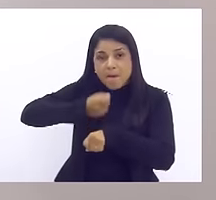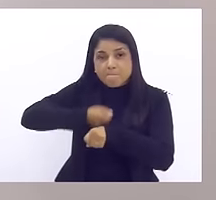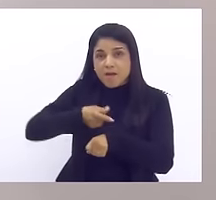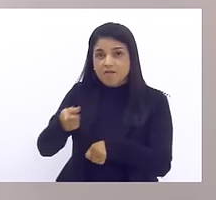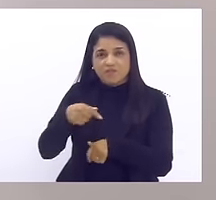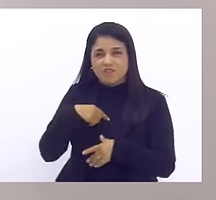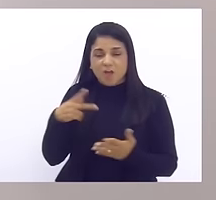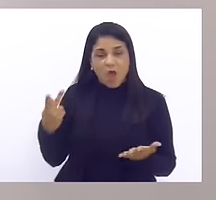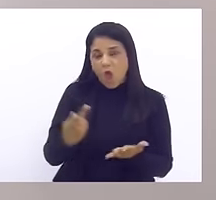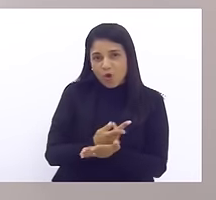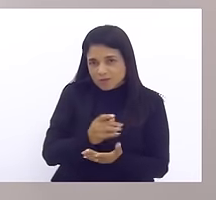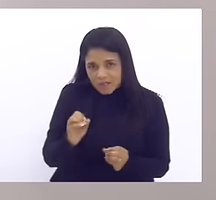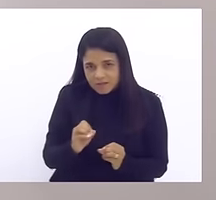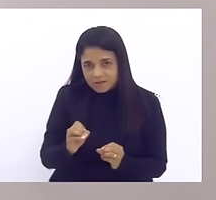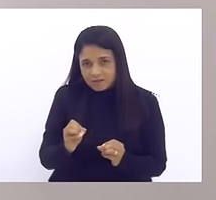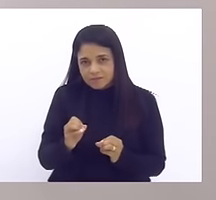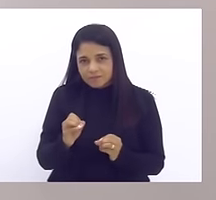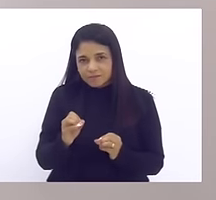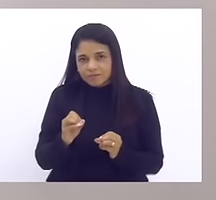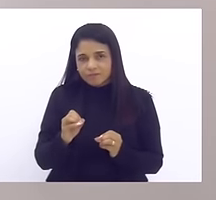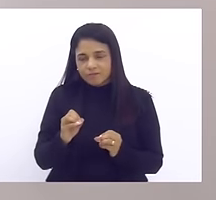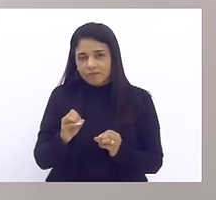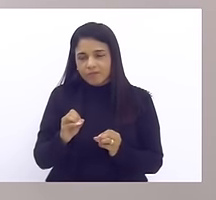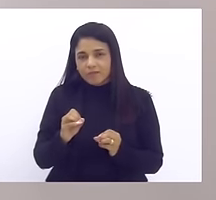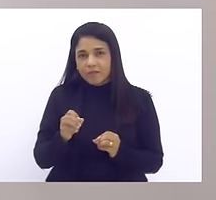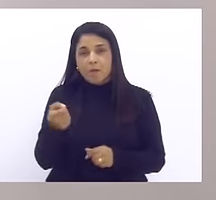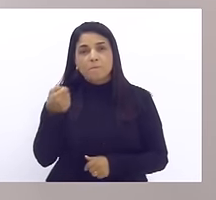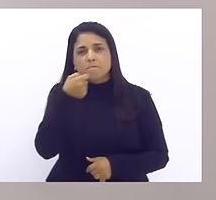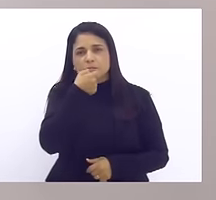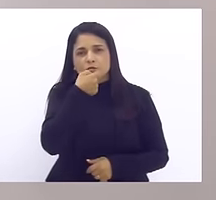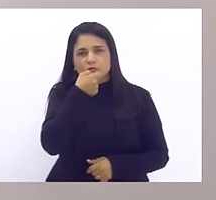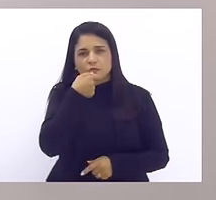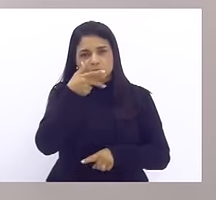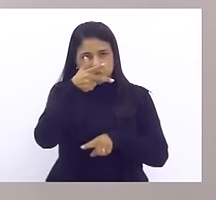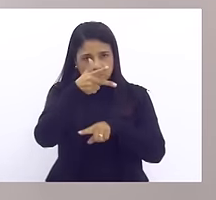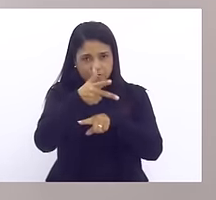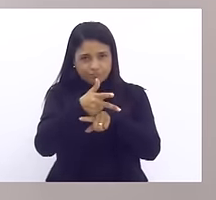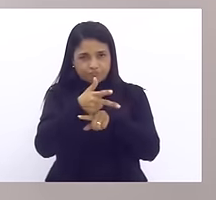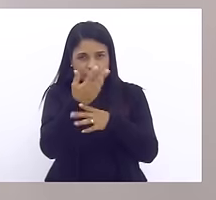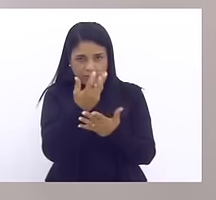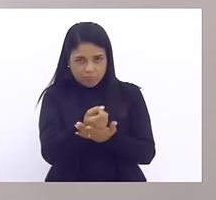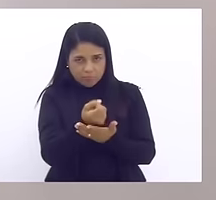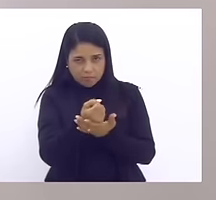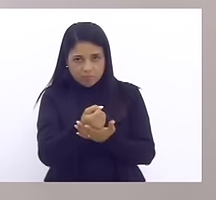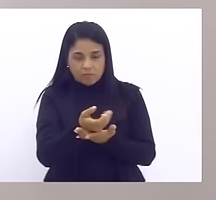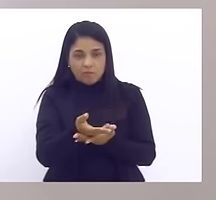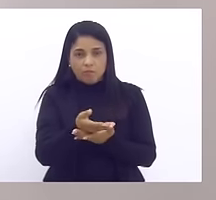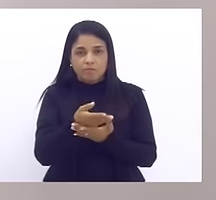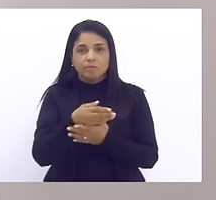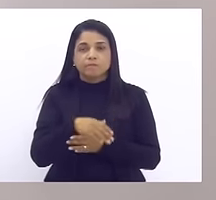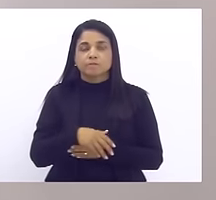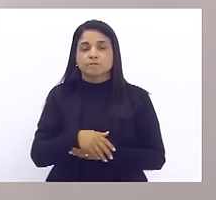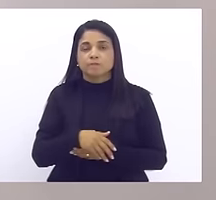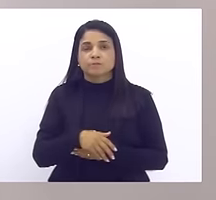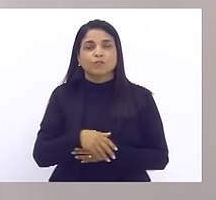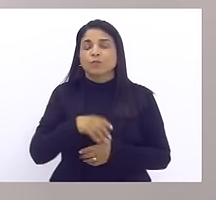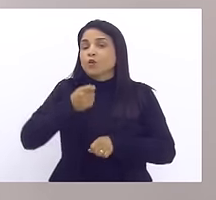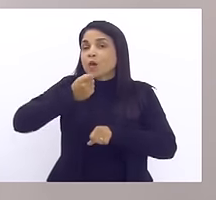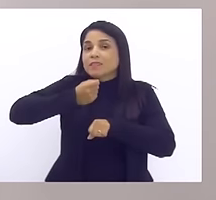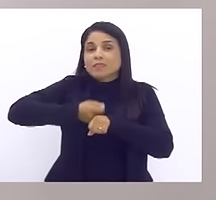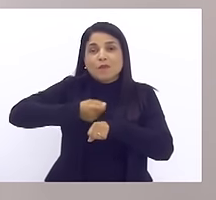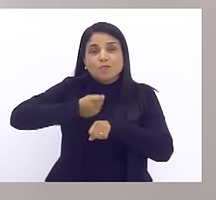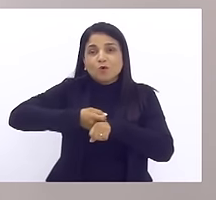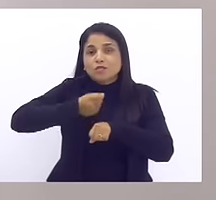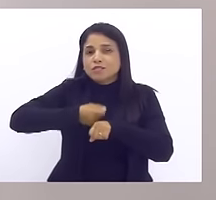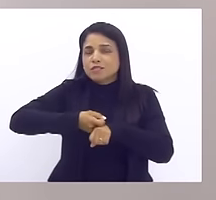que não acontece a senhora então a senhora fala o microfone por favor que você está sendo filmado Mas isso é um foco da CPM mas esse é o